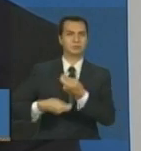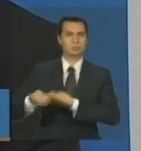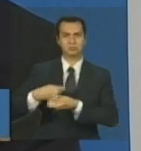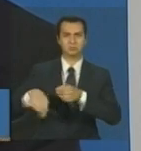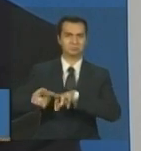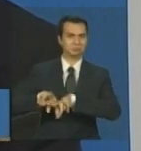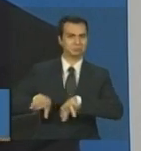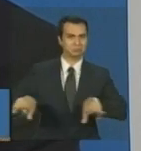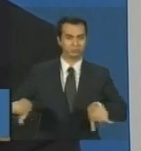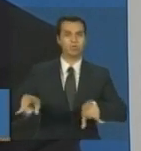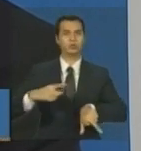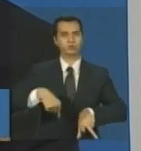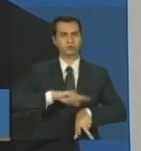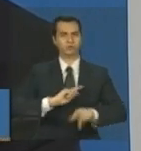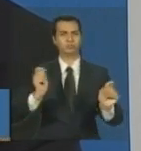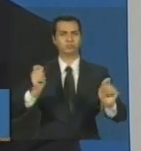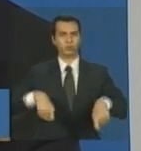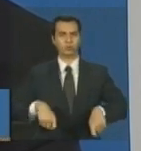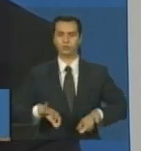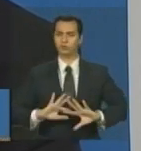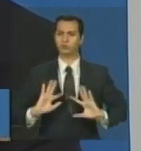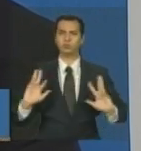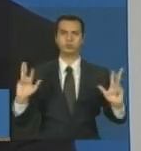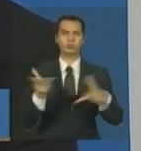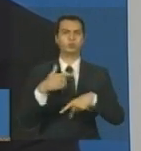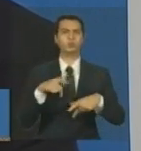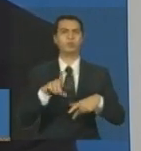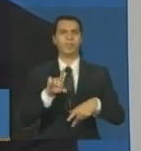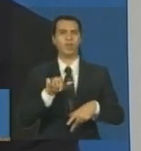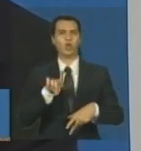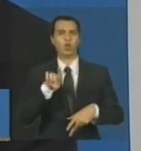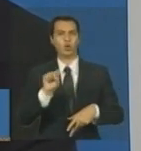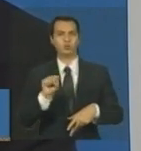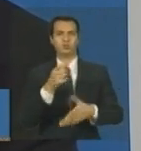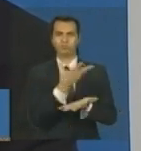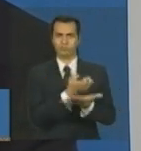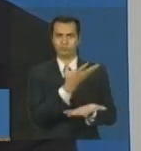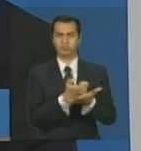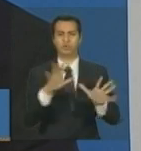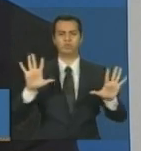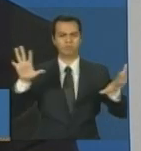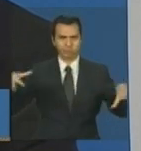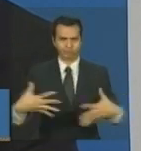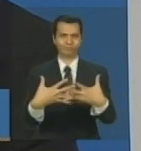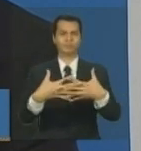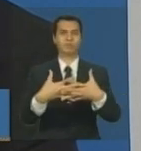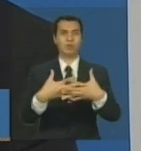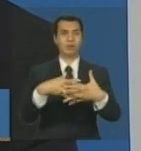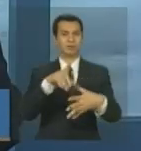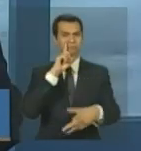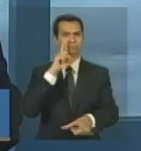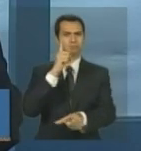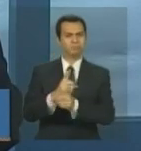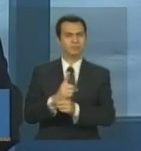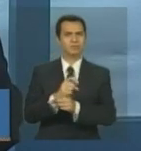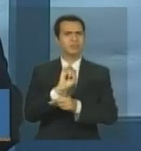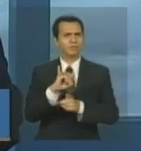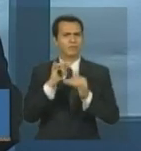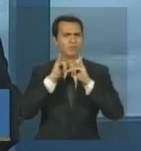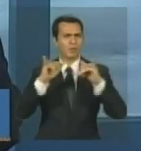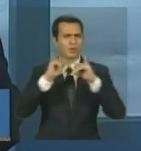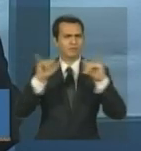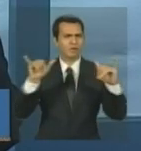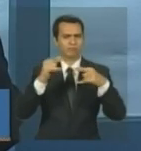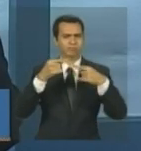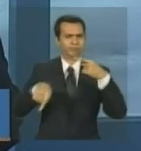administrativos. Isso permite que a gente identifique uma série de inconsistências de informações e que possibilitam,